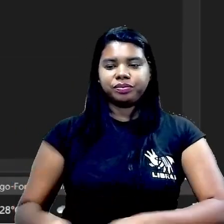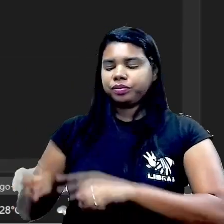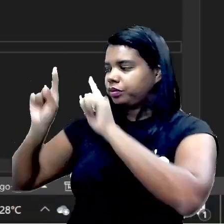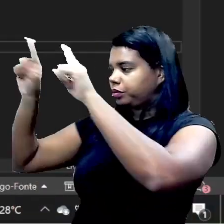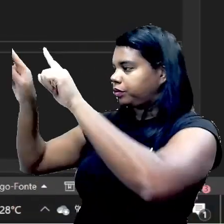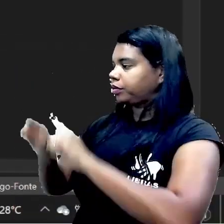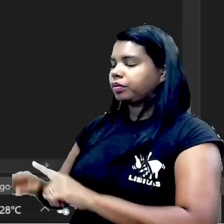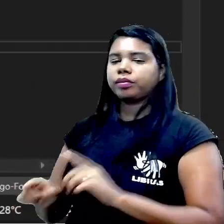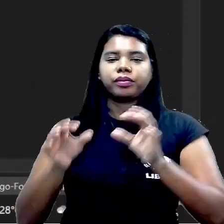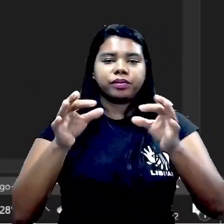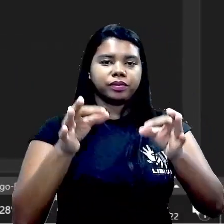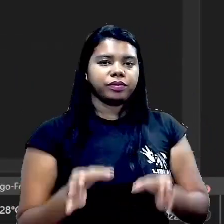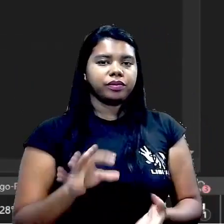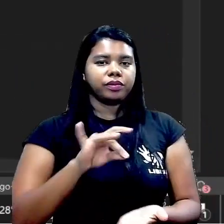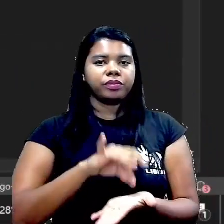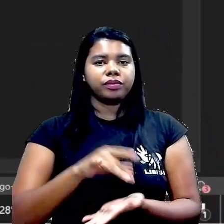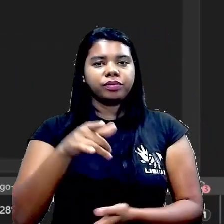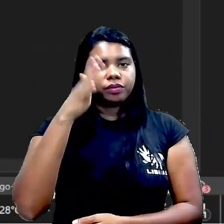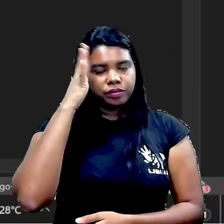Certo?